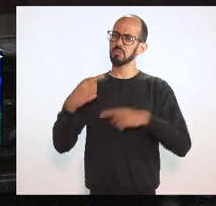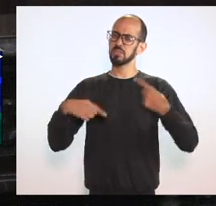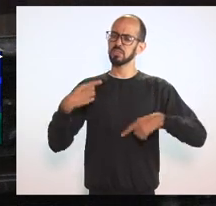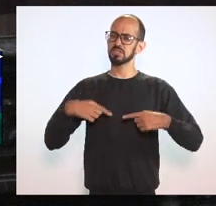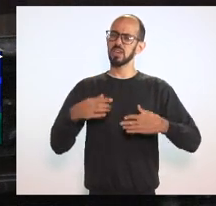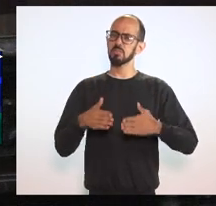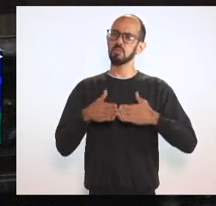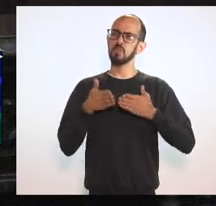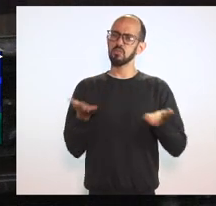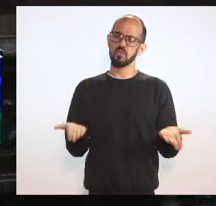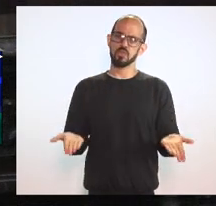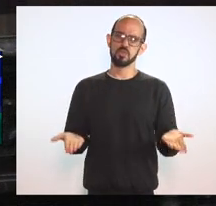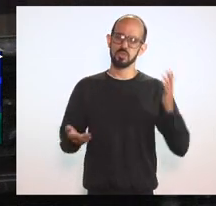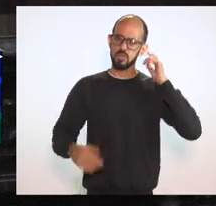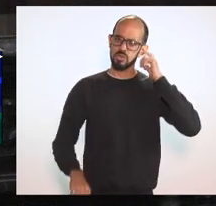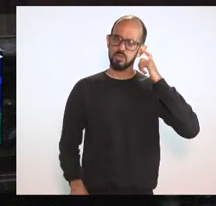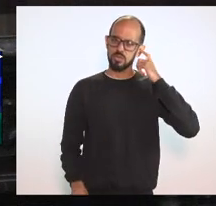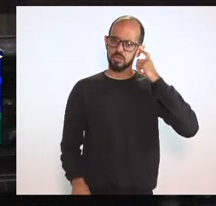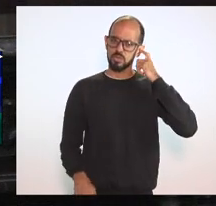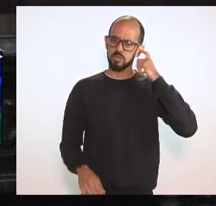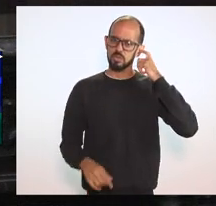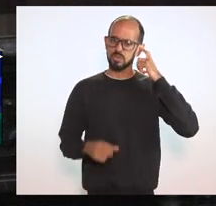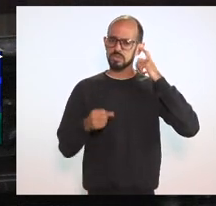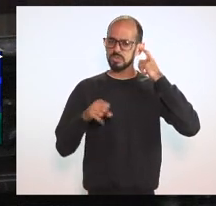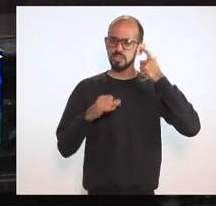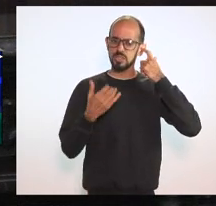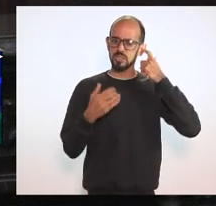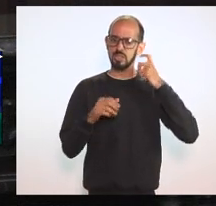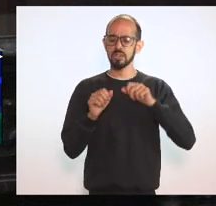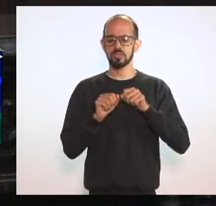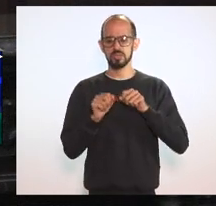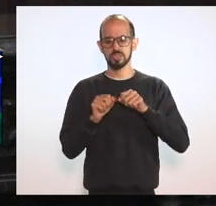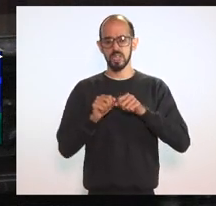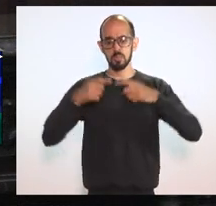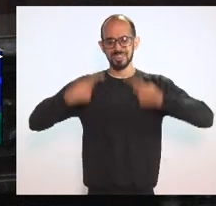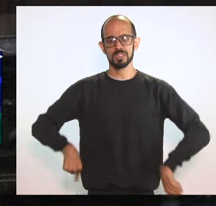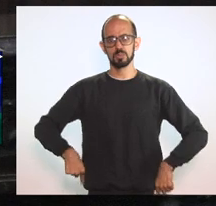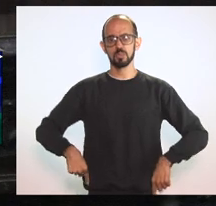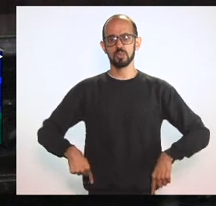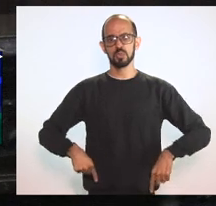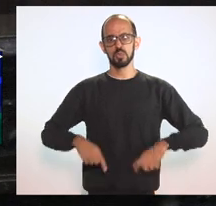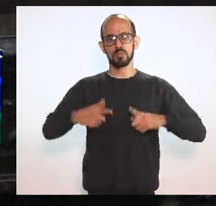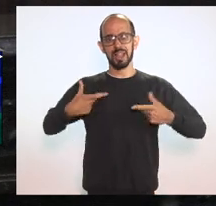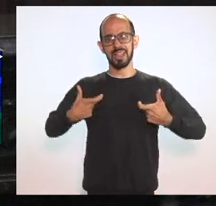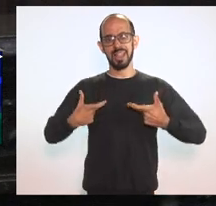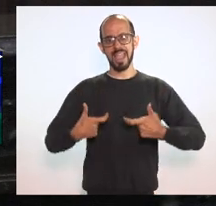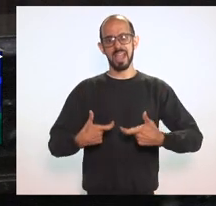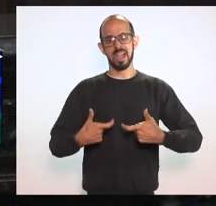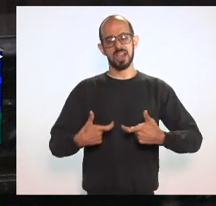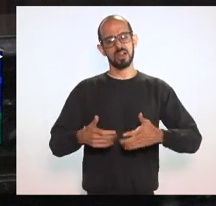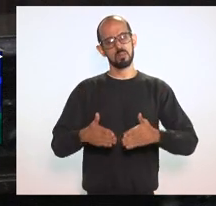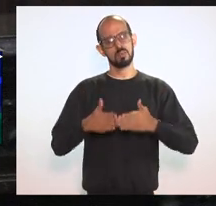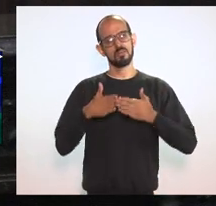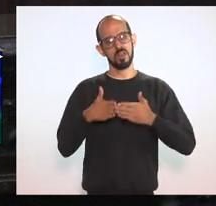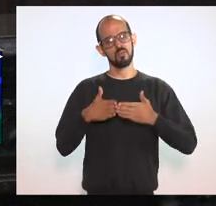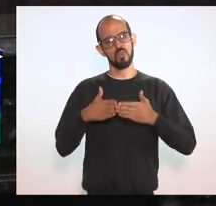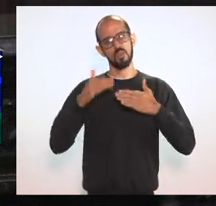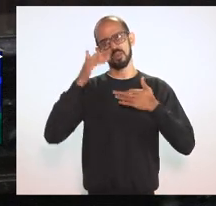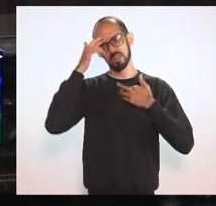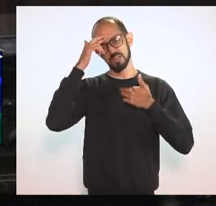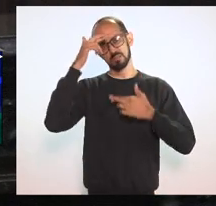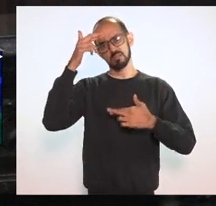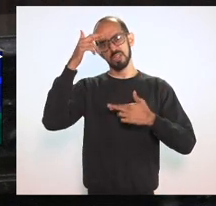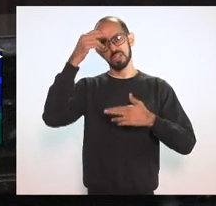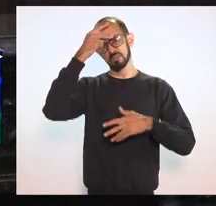que está morrendo o que fizestes Uma pantera uma disputa uma guerra eleitoral por favor respeitem as pessoas